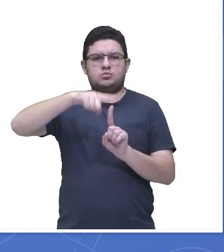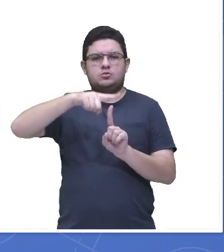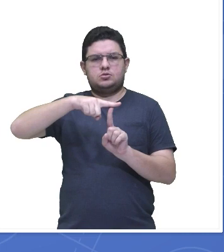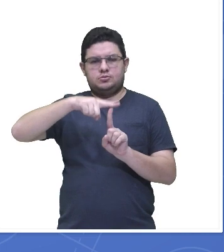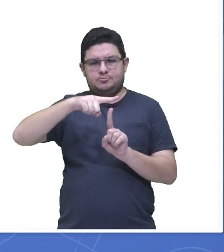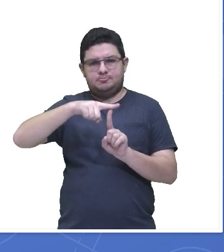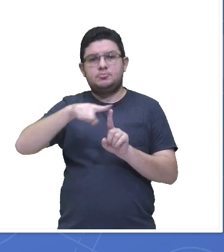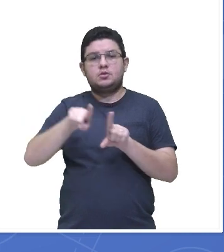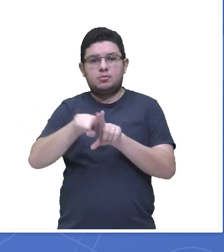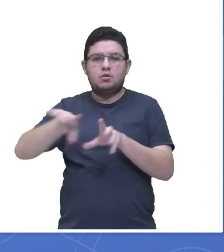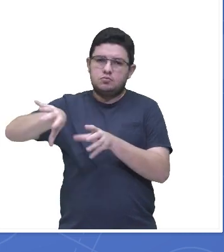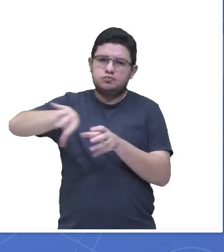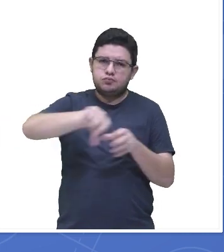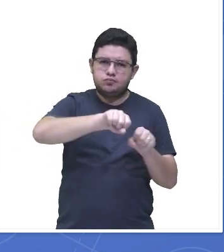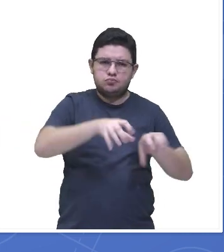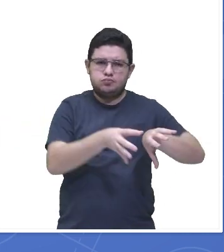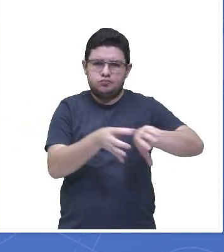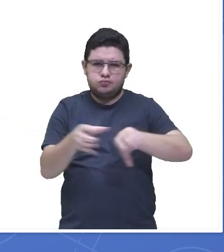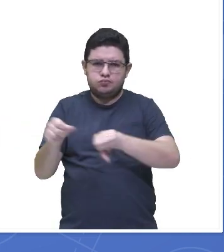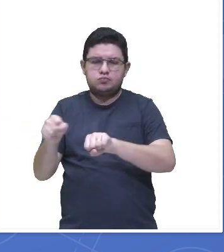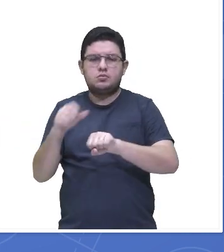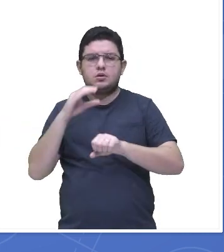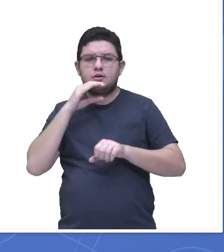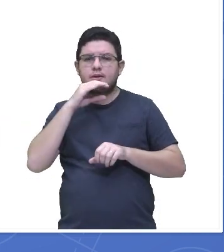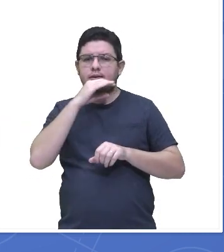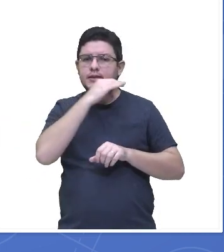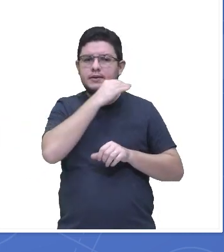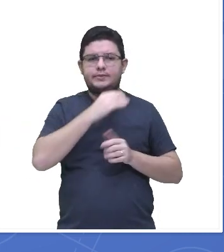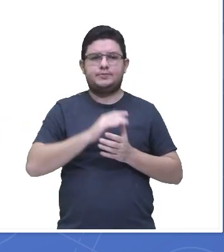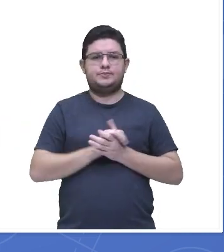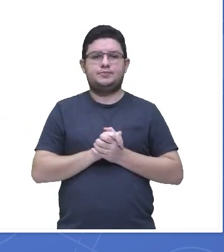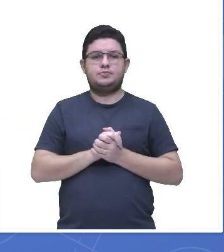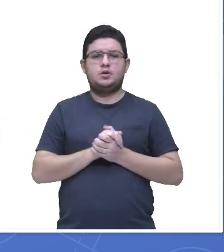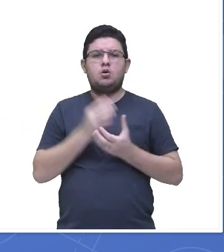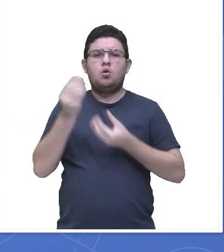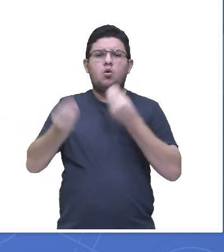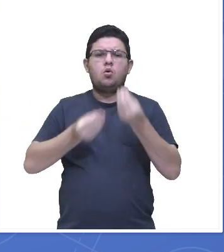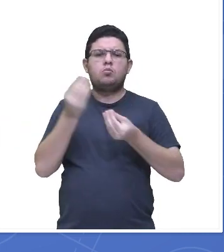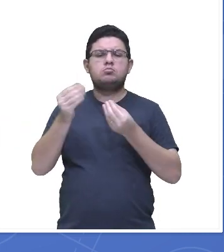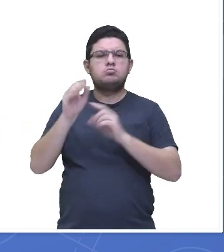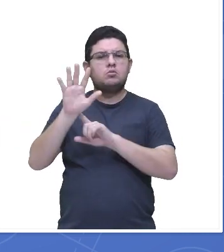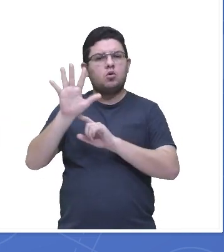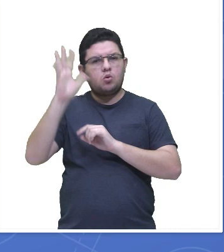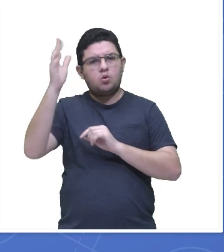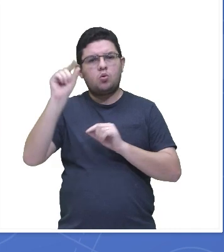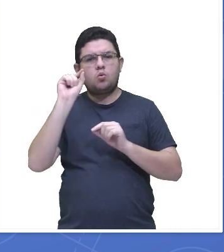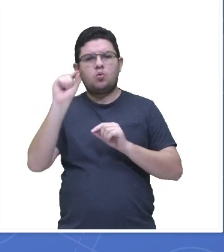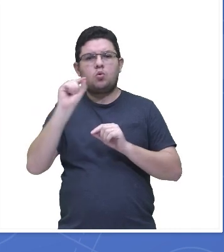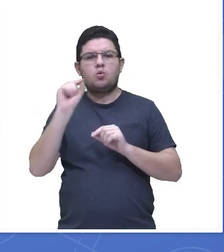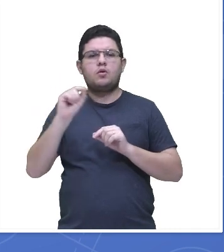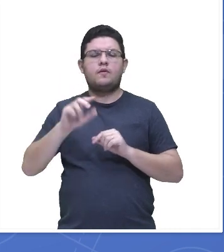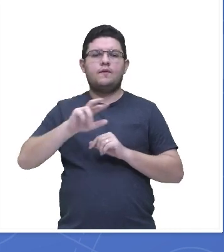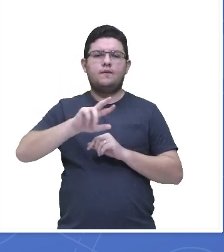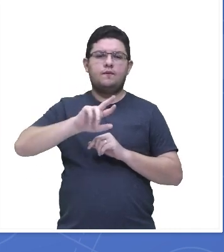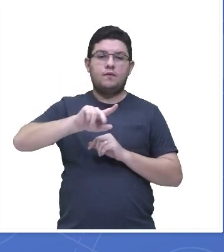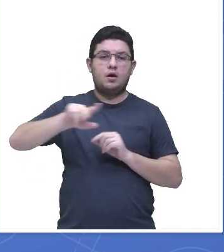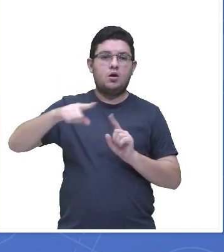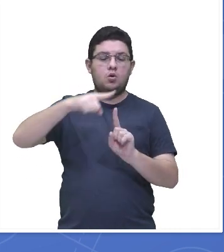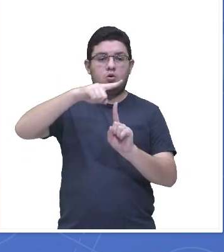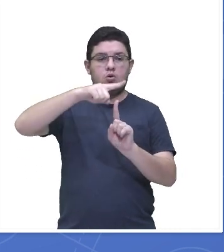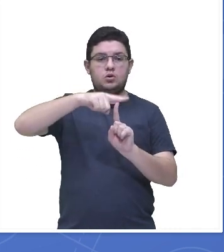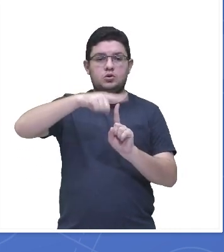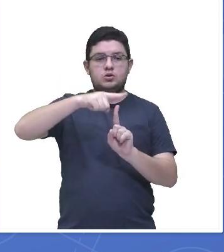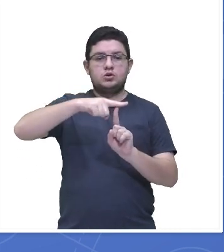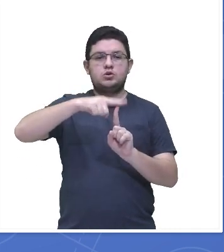calor, de transmissão de energia, que acontece nas massas fluidas, ou seja, acontece